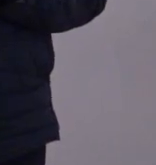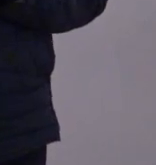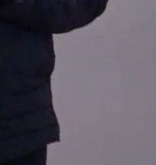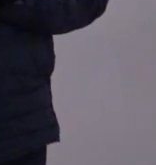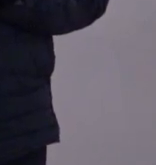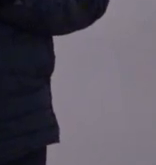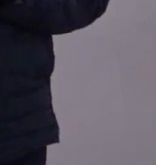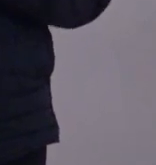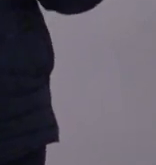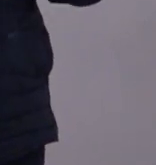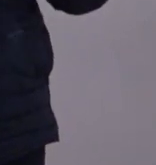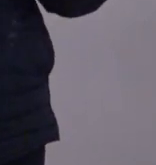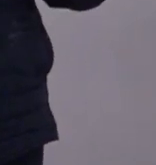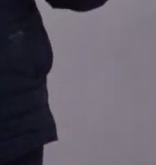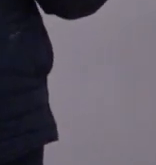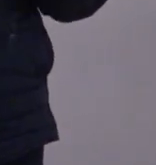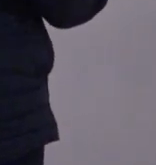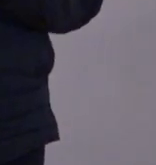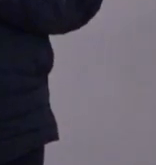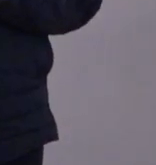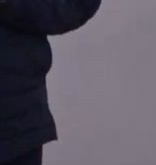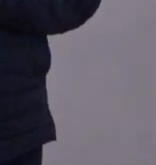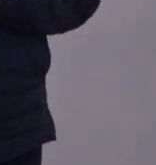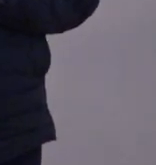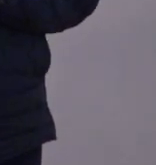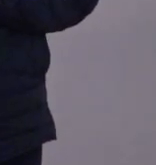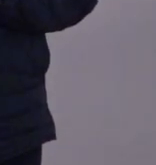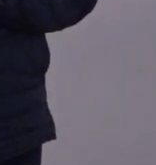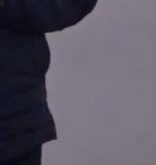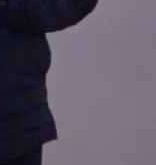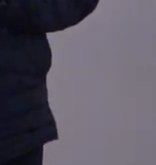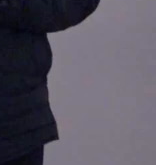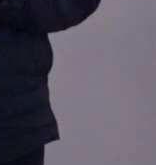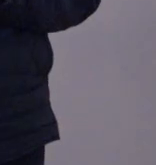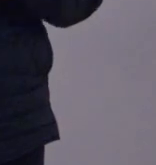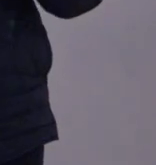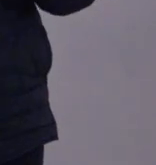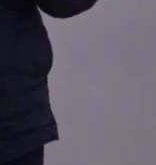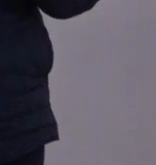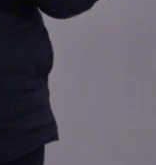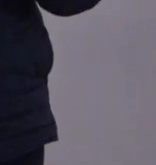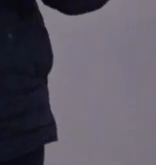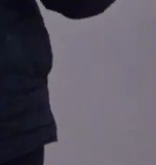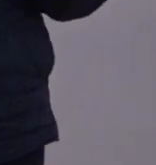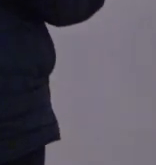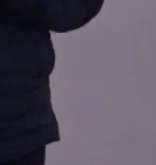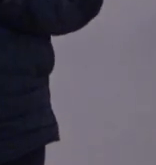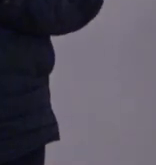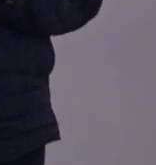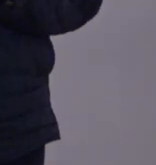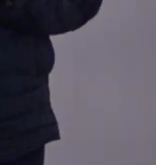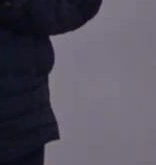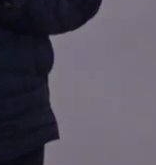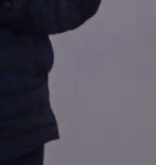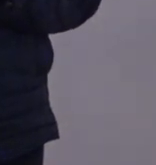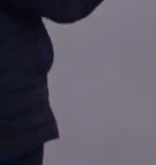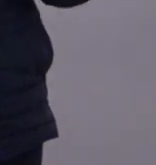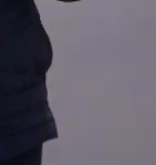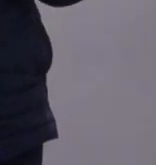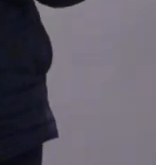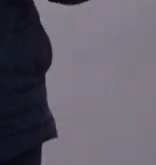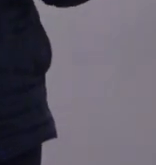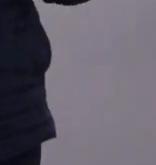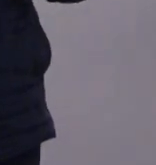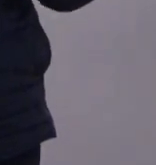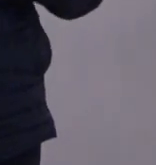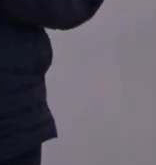juiz corregedor do Tribunal de Justiça de Santa Catarina, e a senhora Adriana Ternes, assistente social do Tribunal de